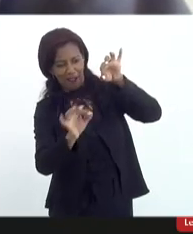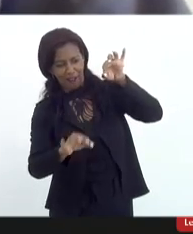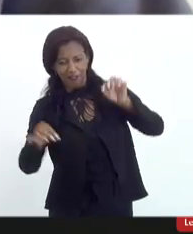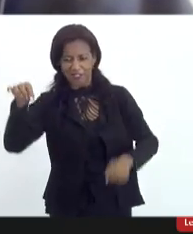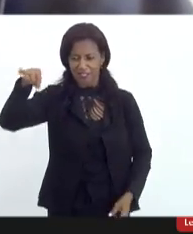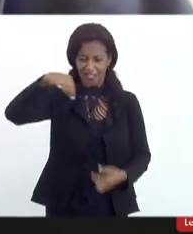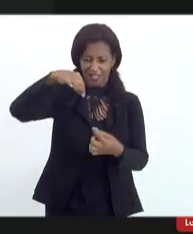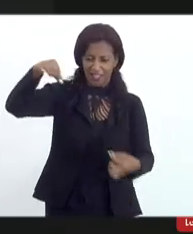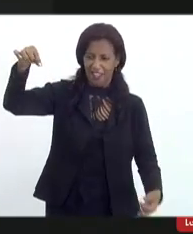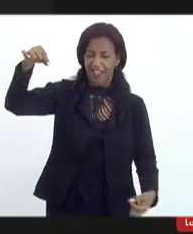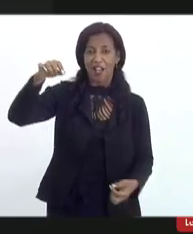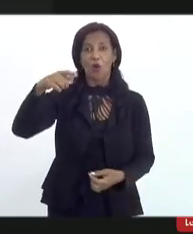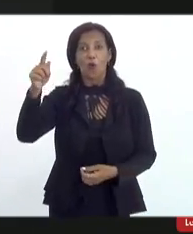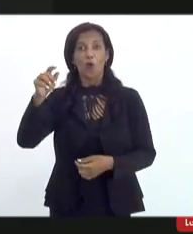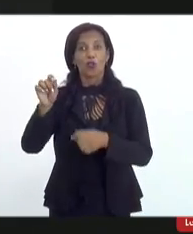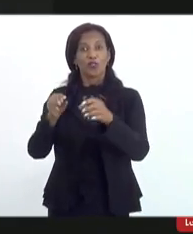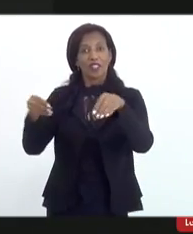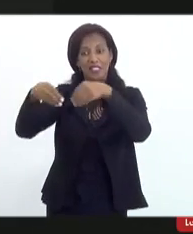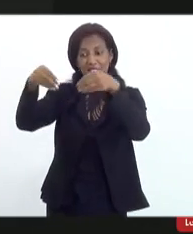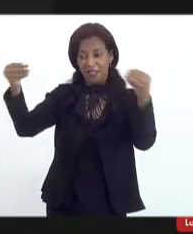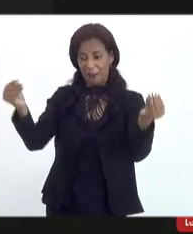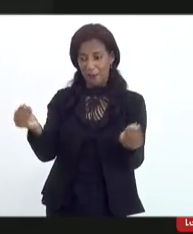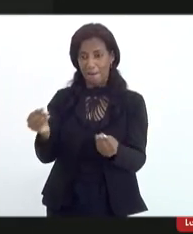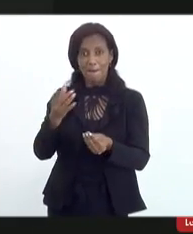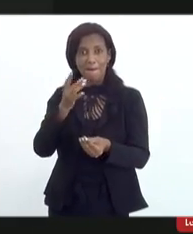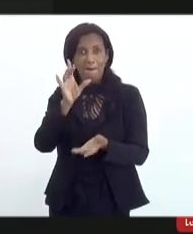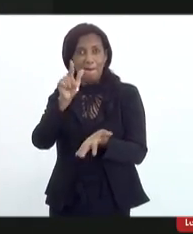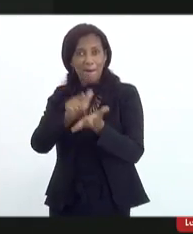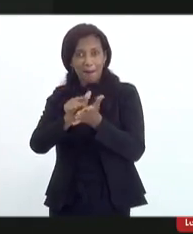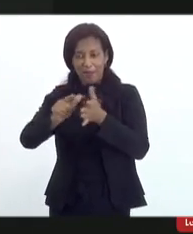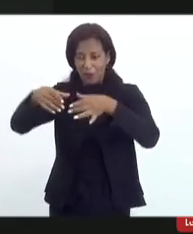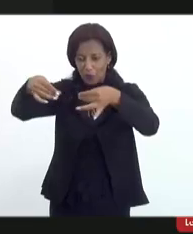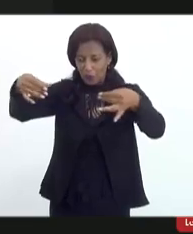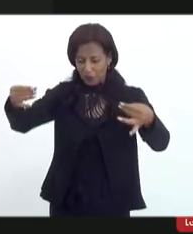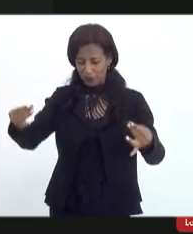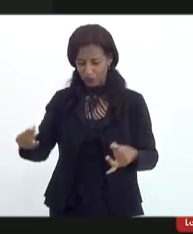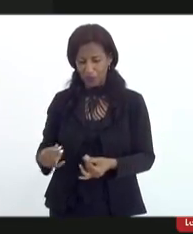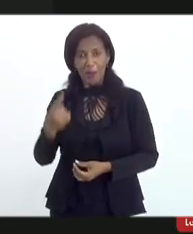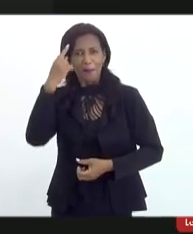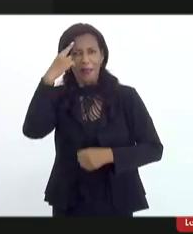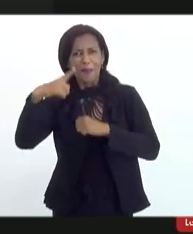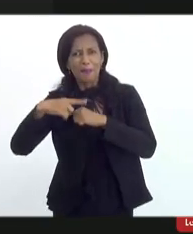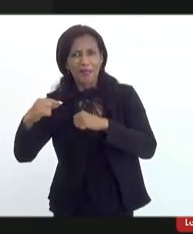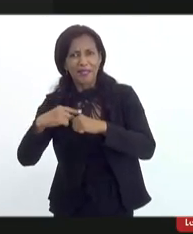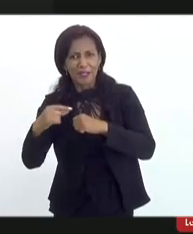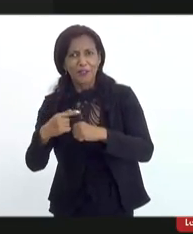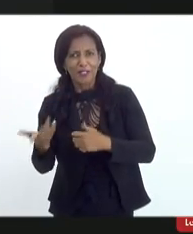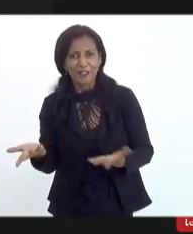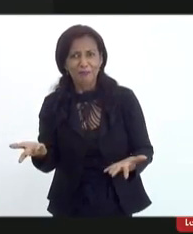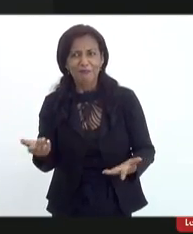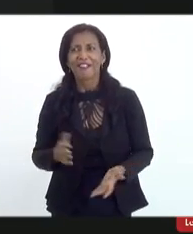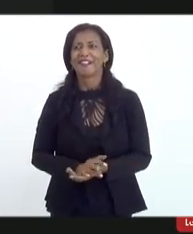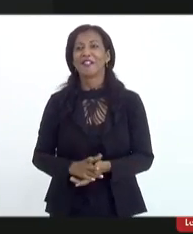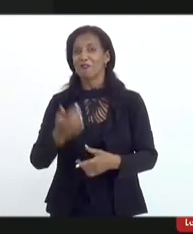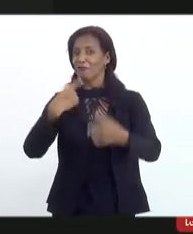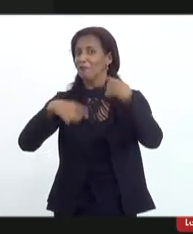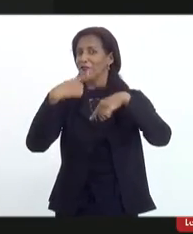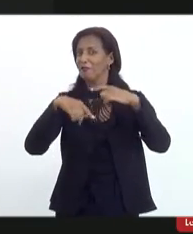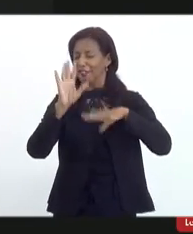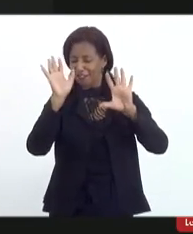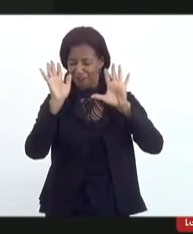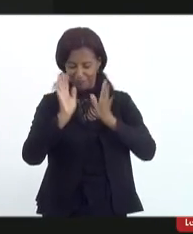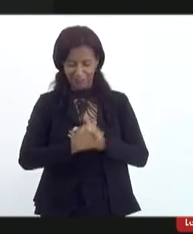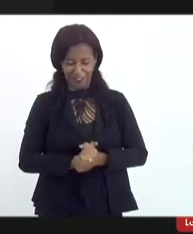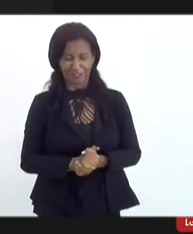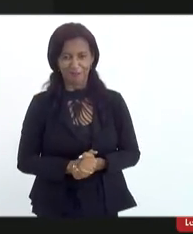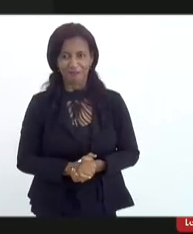linha e tinha alguém que fazia pipa. Então, se a gente pensar no empreendedorismo, Mas vamos voltar aqui, senão as nossas infâncias